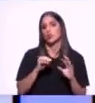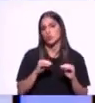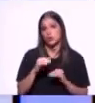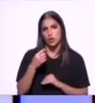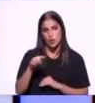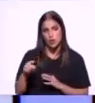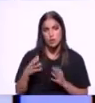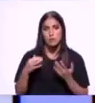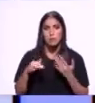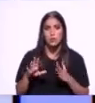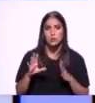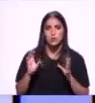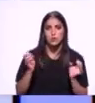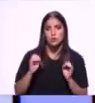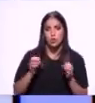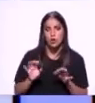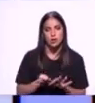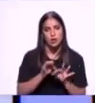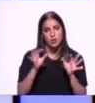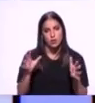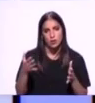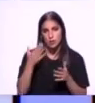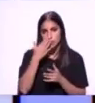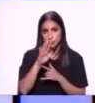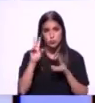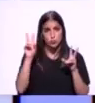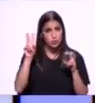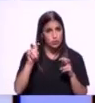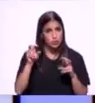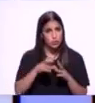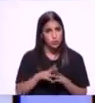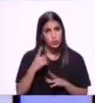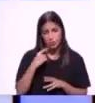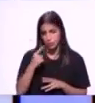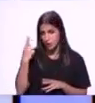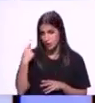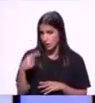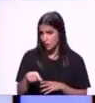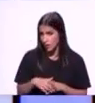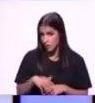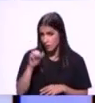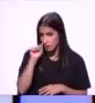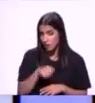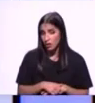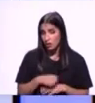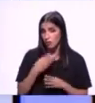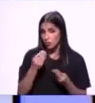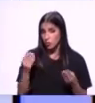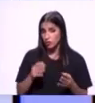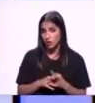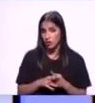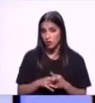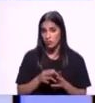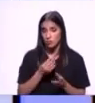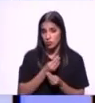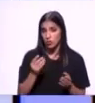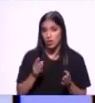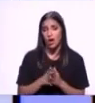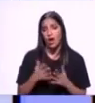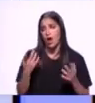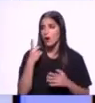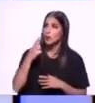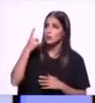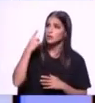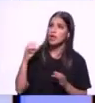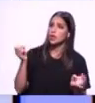não tiveram interferência na atribuição, por exemplo, do título. E ano passado não tiveram, tiveram, e muita. E muita. Ah, ano passado não